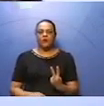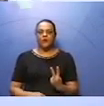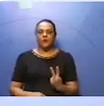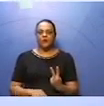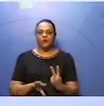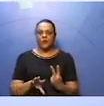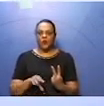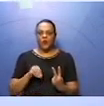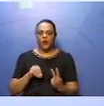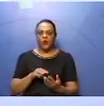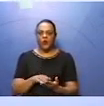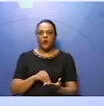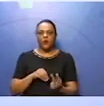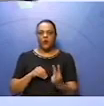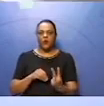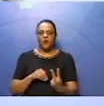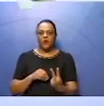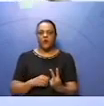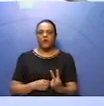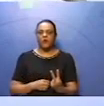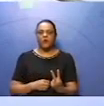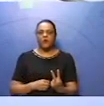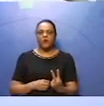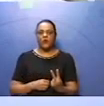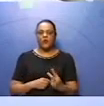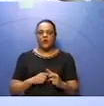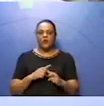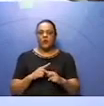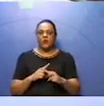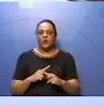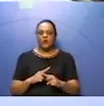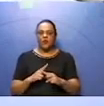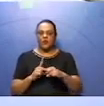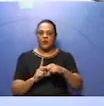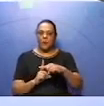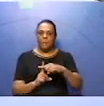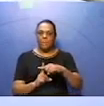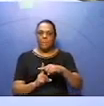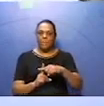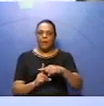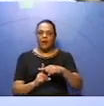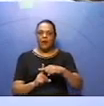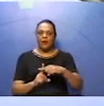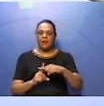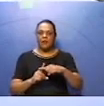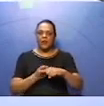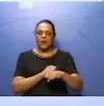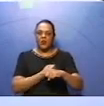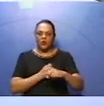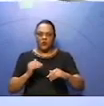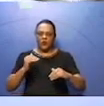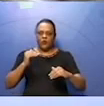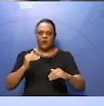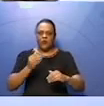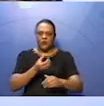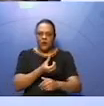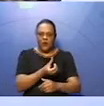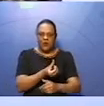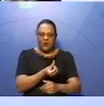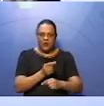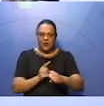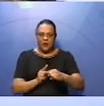copia o 2, que é a base, e faz a continha de mais com os números de cima, 6 mais